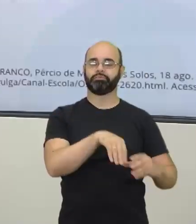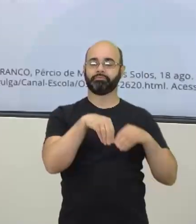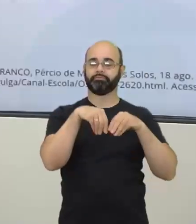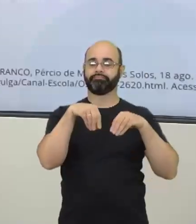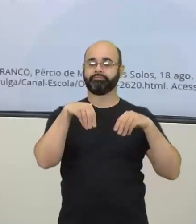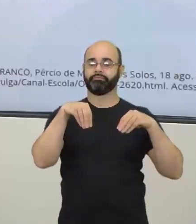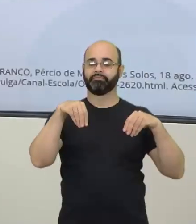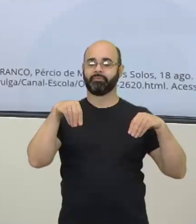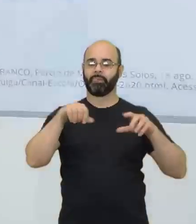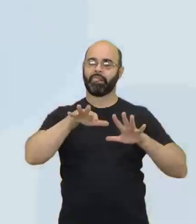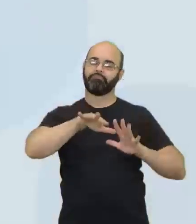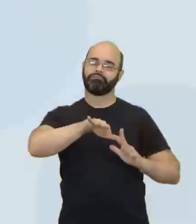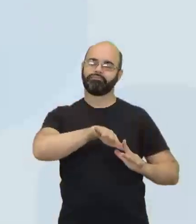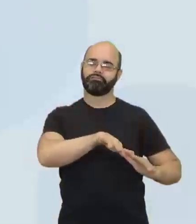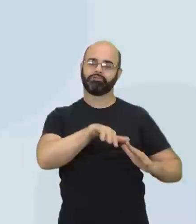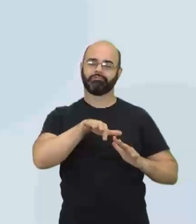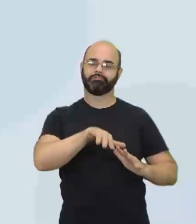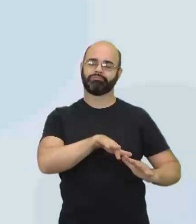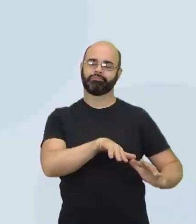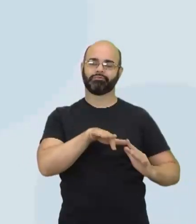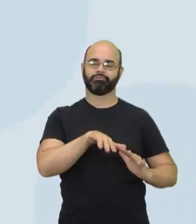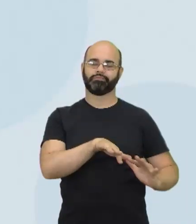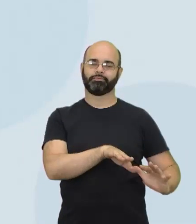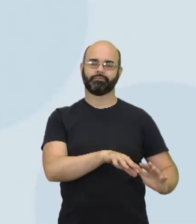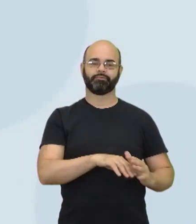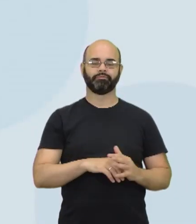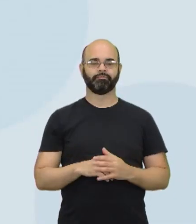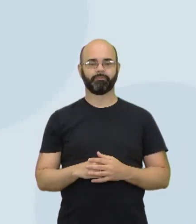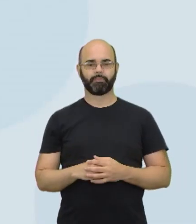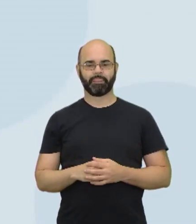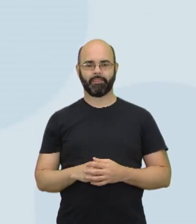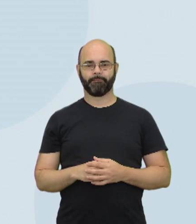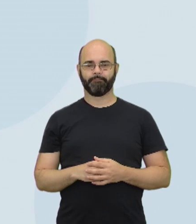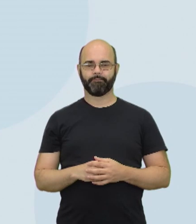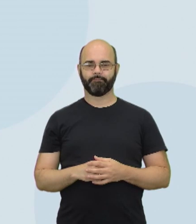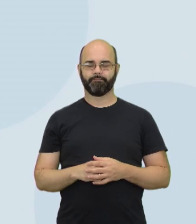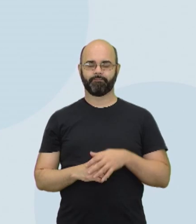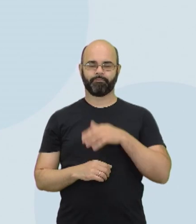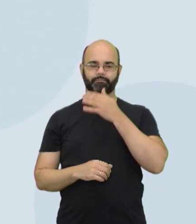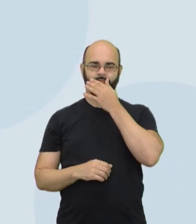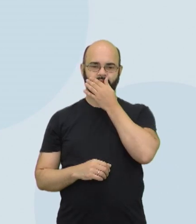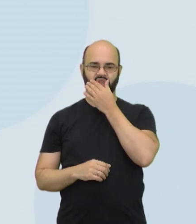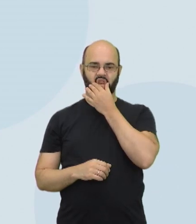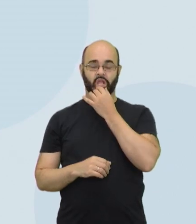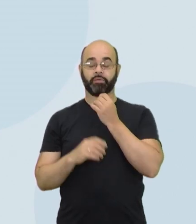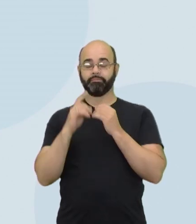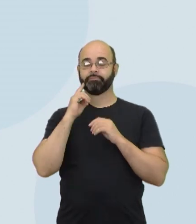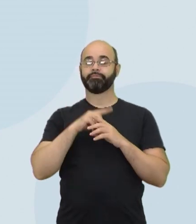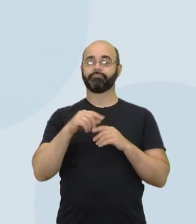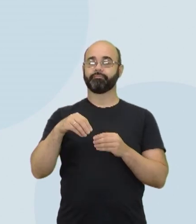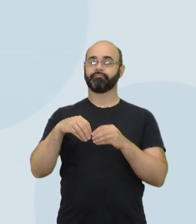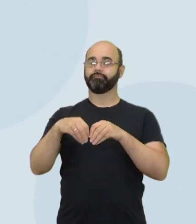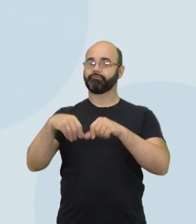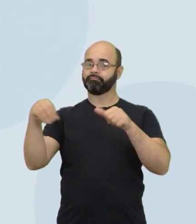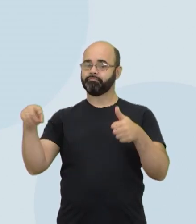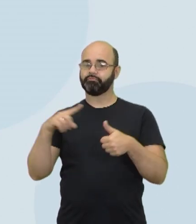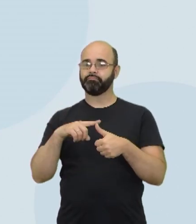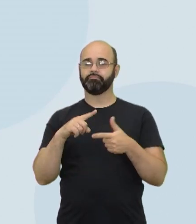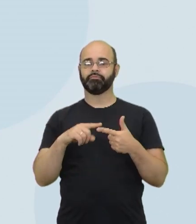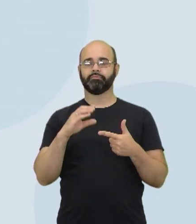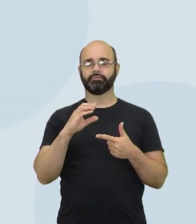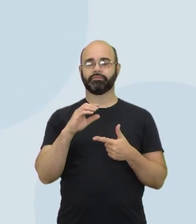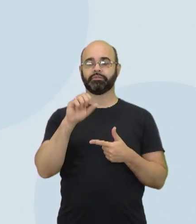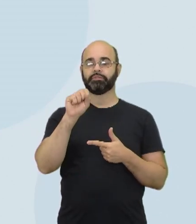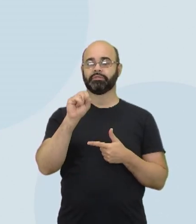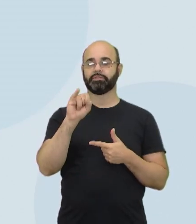do solo, como eu citei para vocês. Então, a textura de um solo é determinada pelas proporções de areia, silt